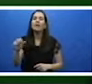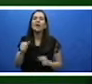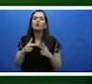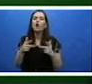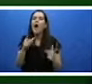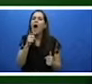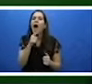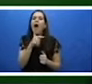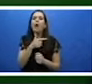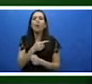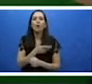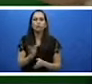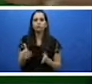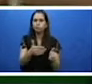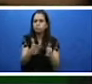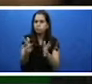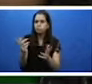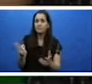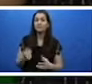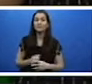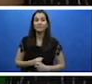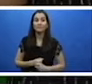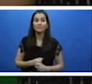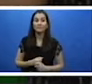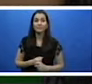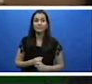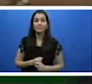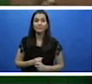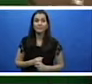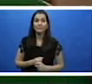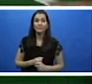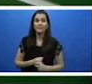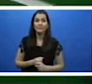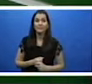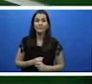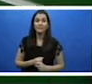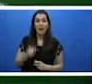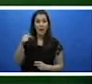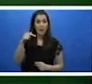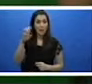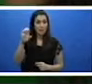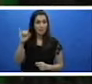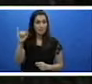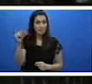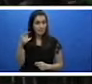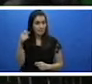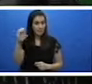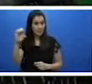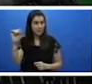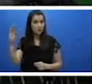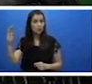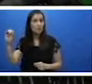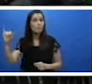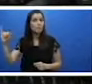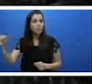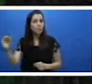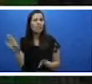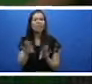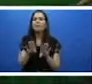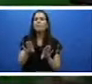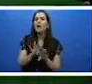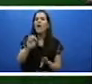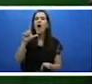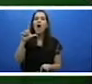aquáticos. Olha lá. Vamos grifar o peixe boi. E a lontra